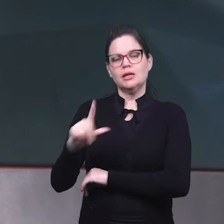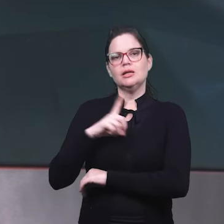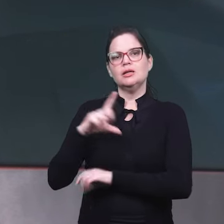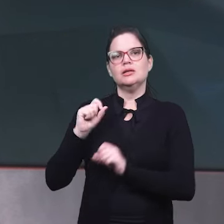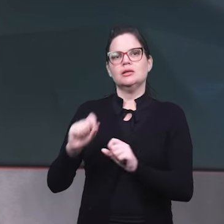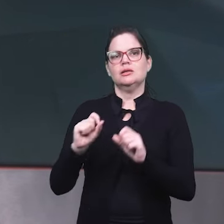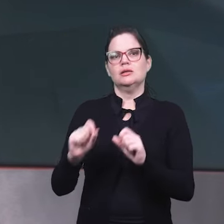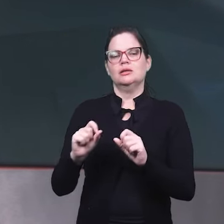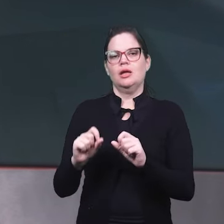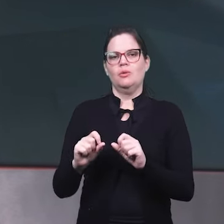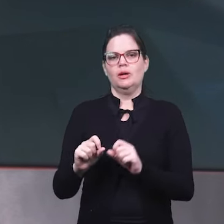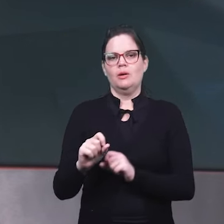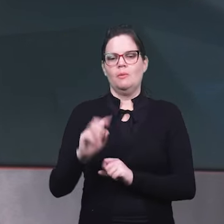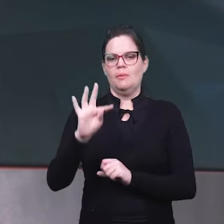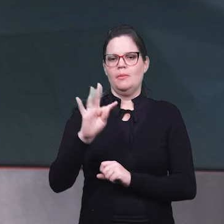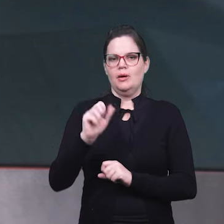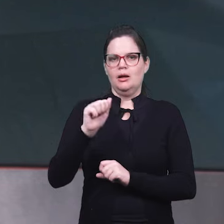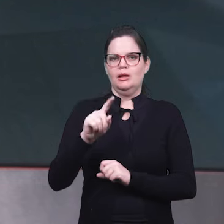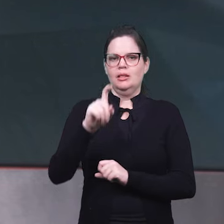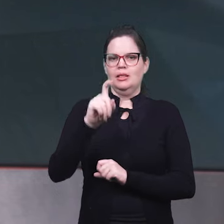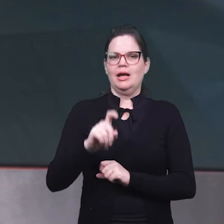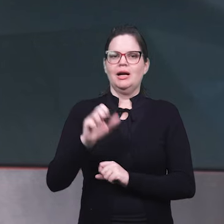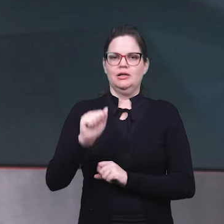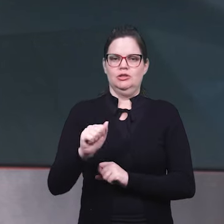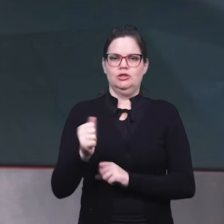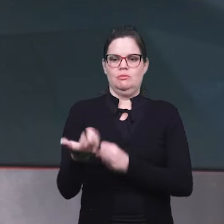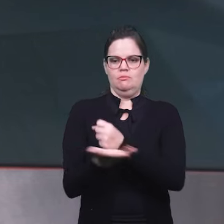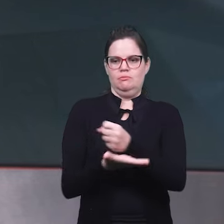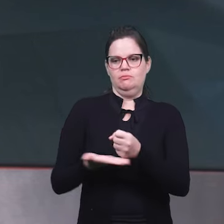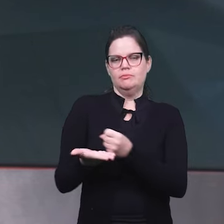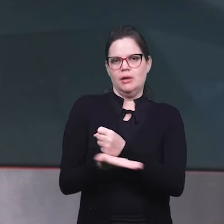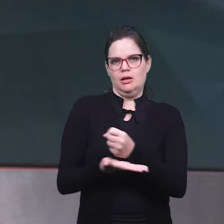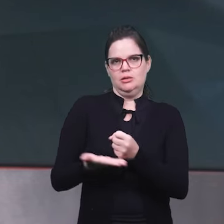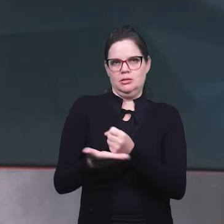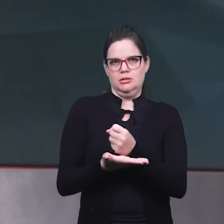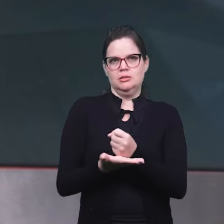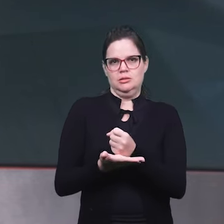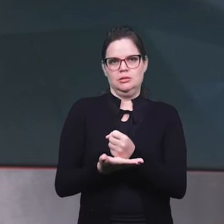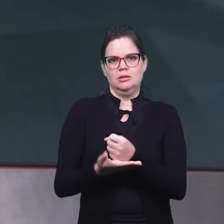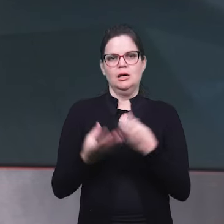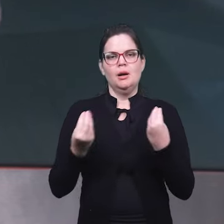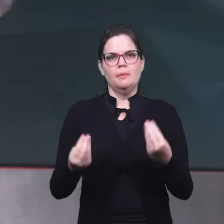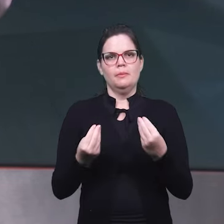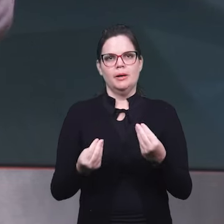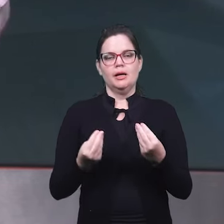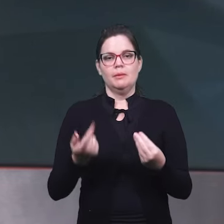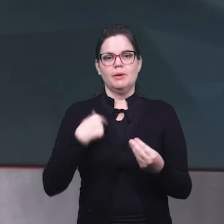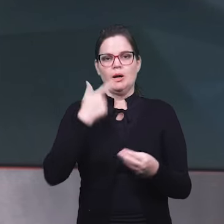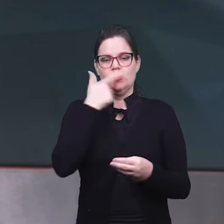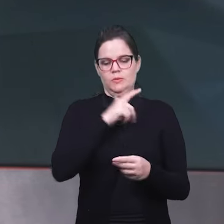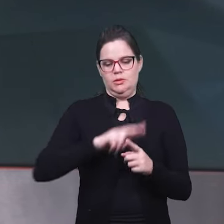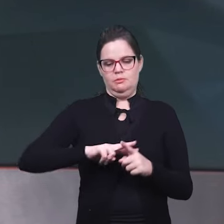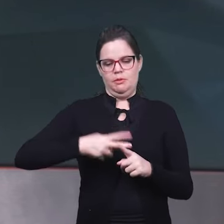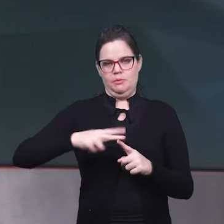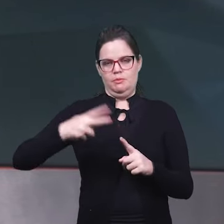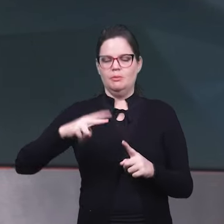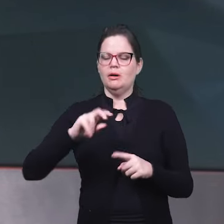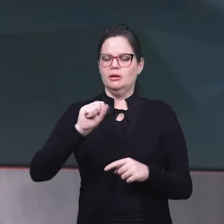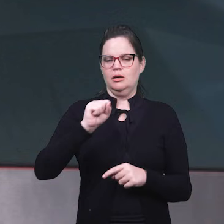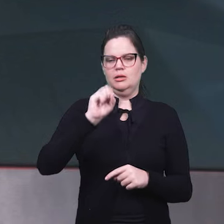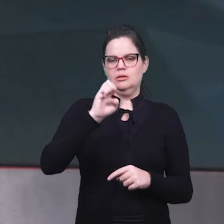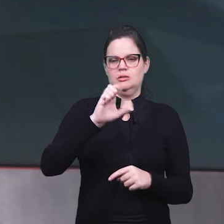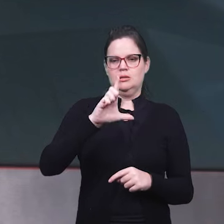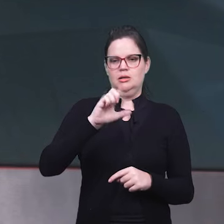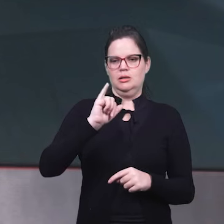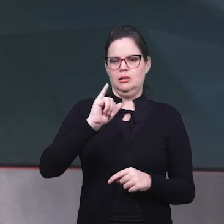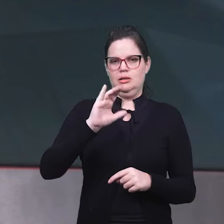tem uma taxa básica de remuneração desse título. Então foi criado, a taxa Selic